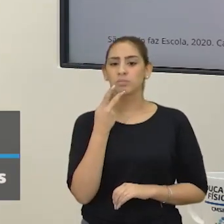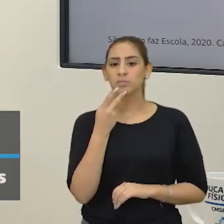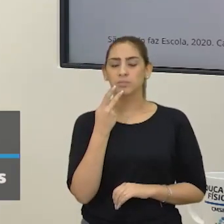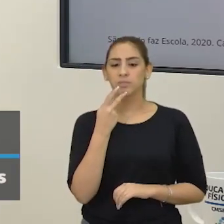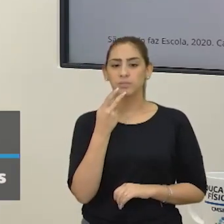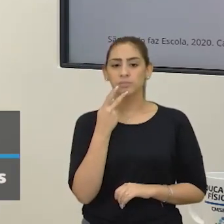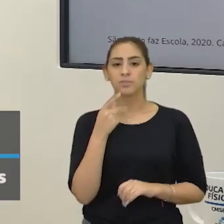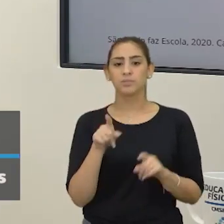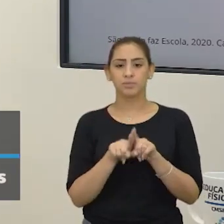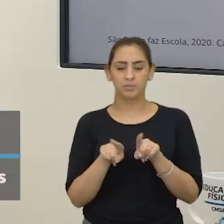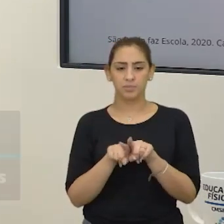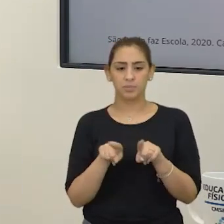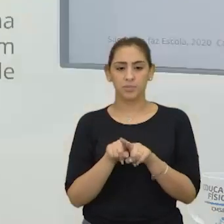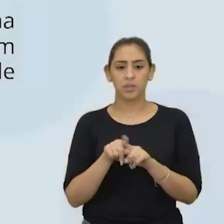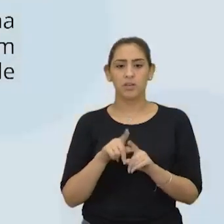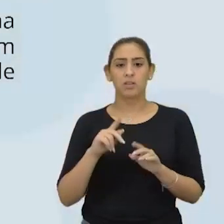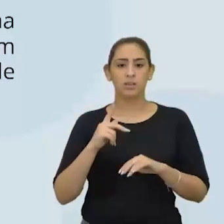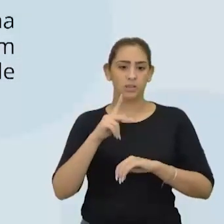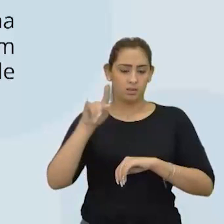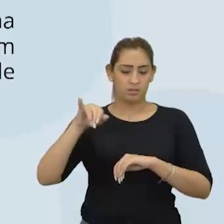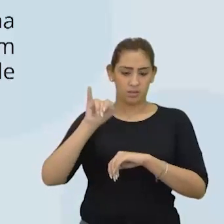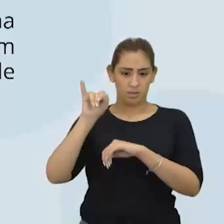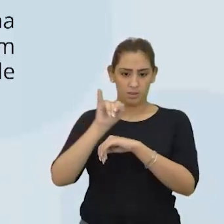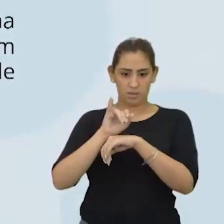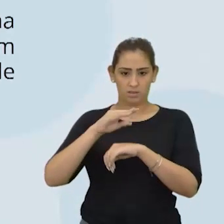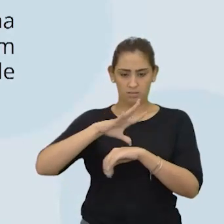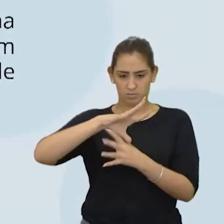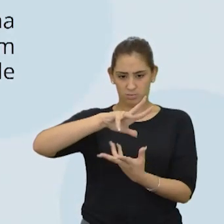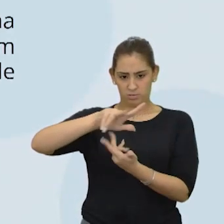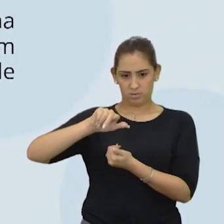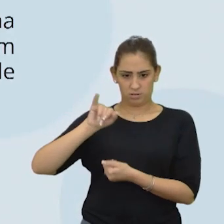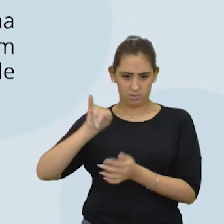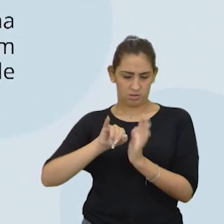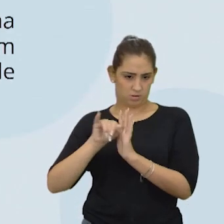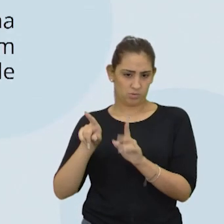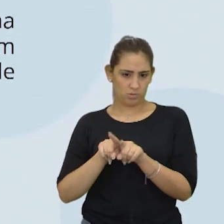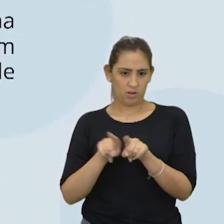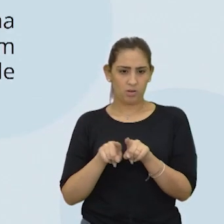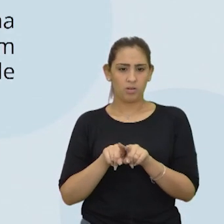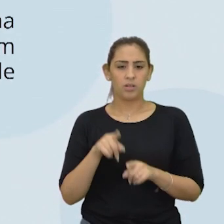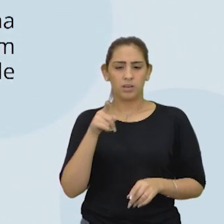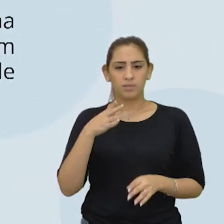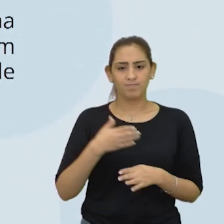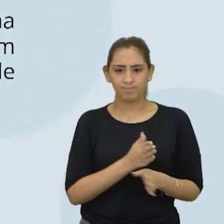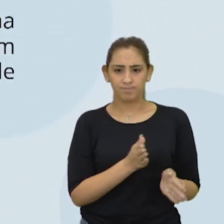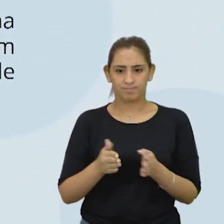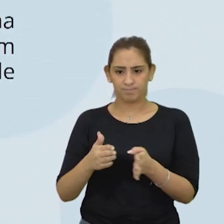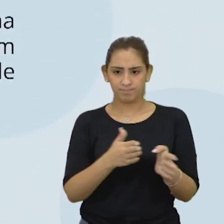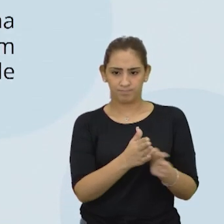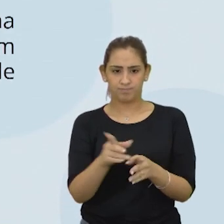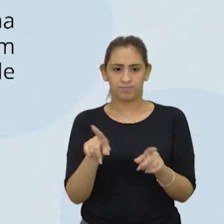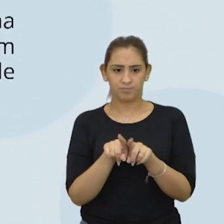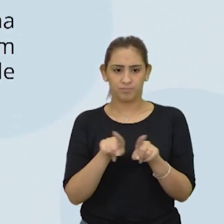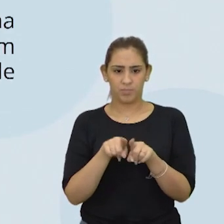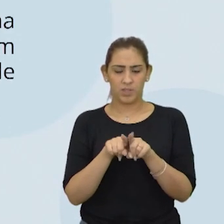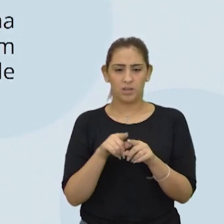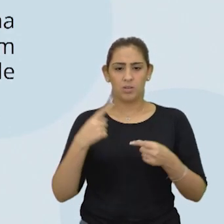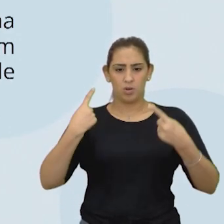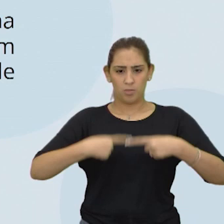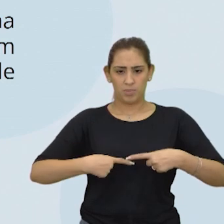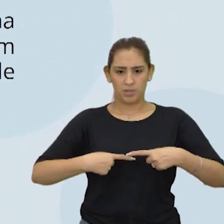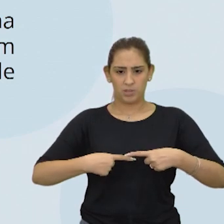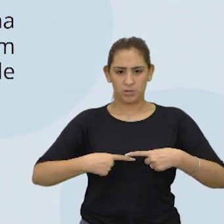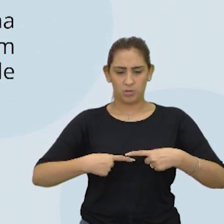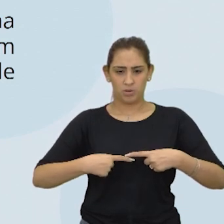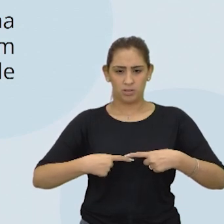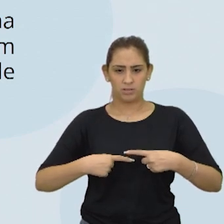Comitê Paralímpico Internacional, que é ele que organiza, que direciona todas as competições voltadas aí,